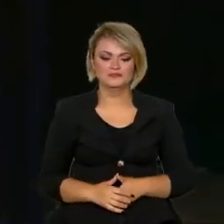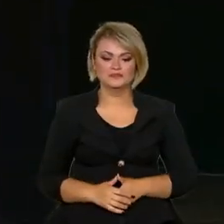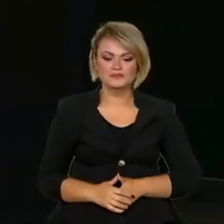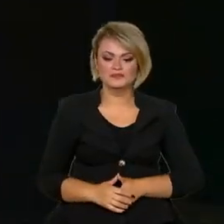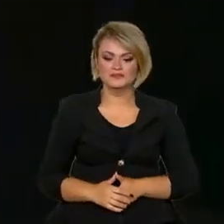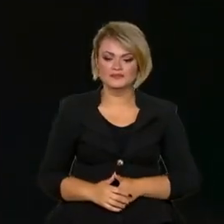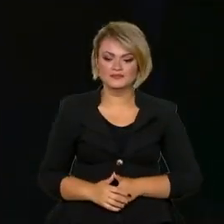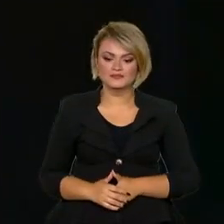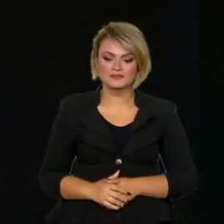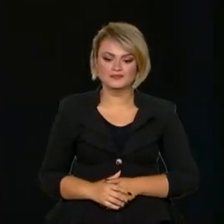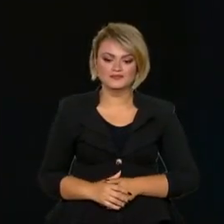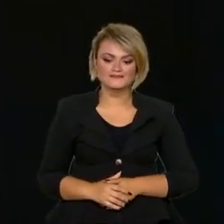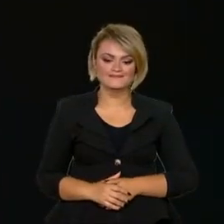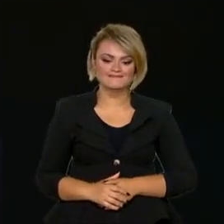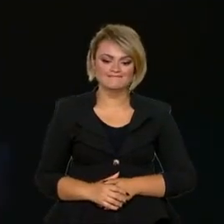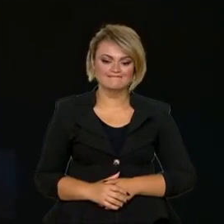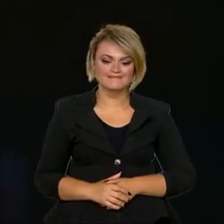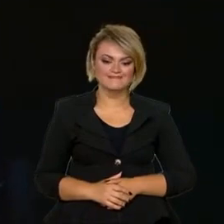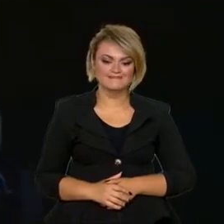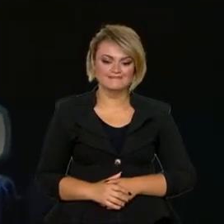tá tudo bem. Então tá, obrigado.